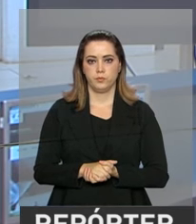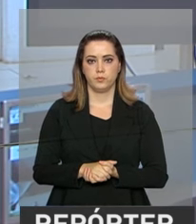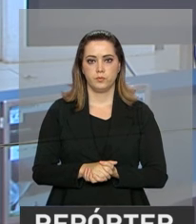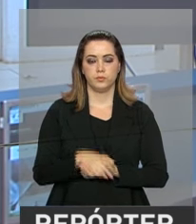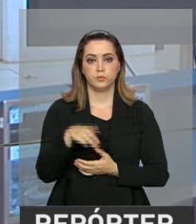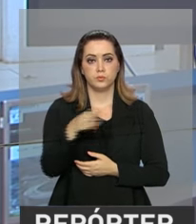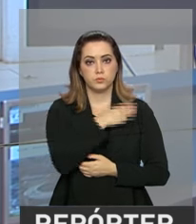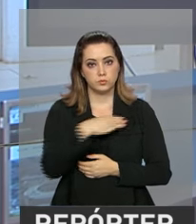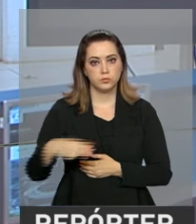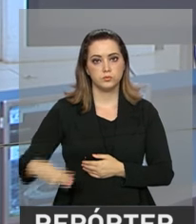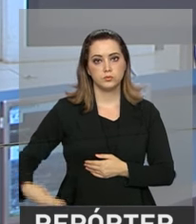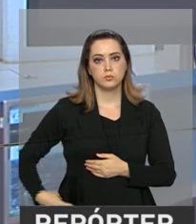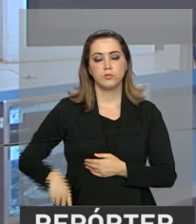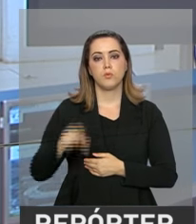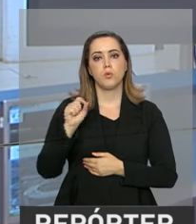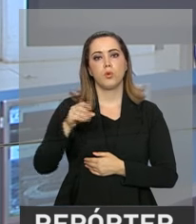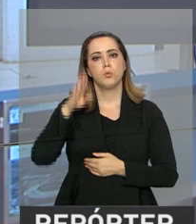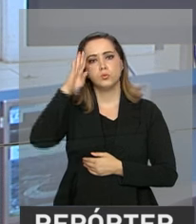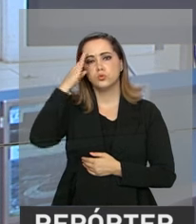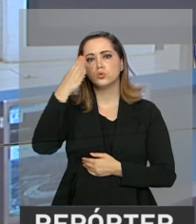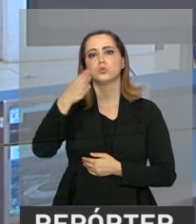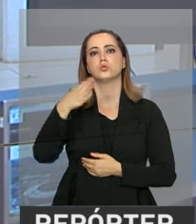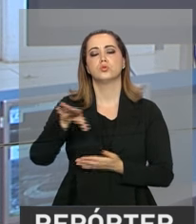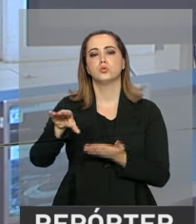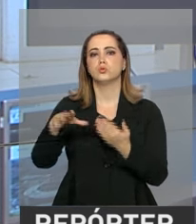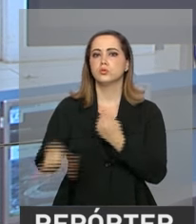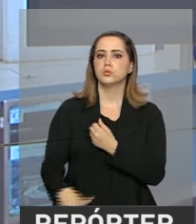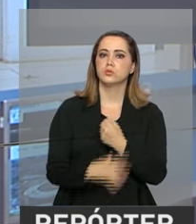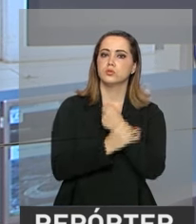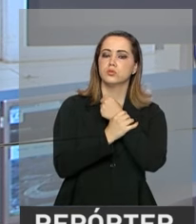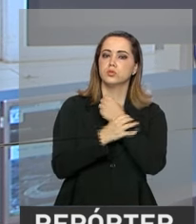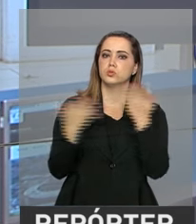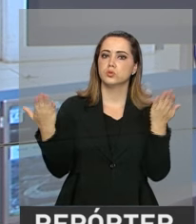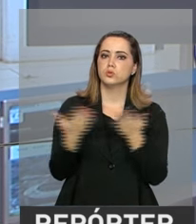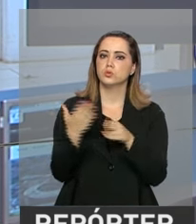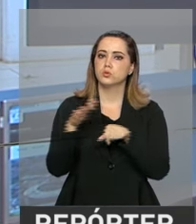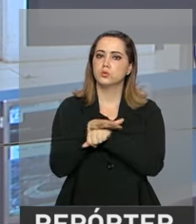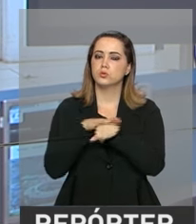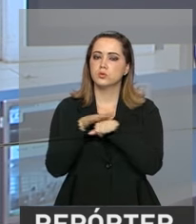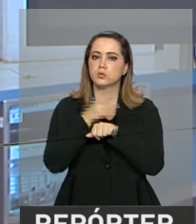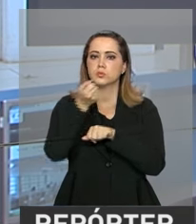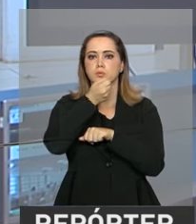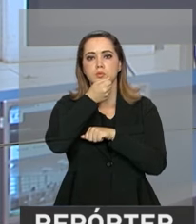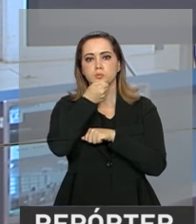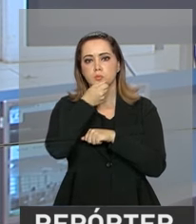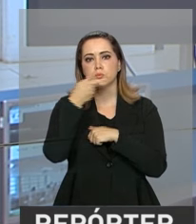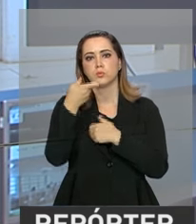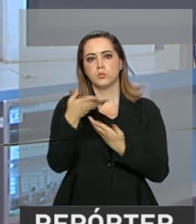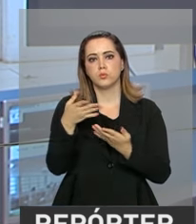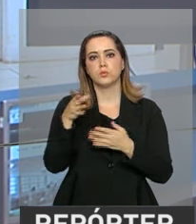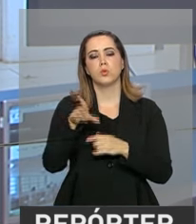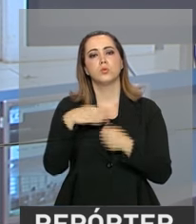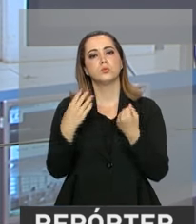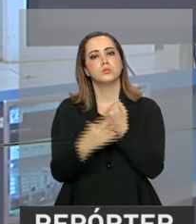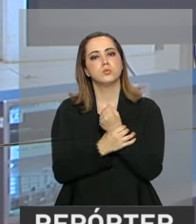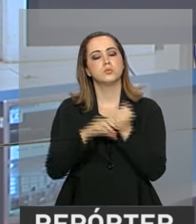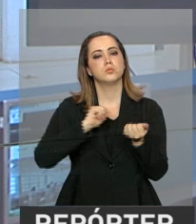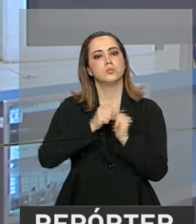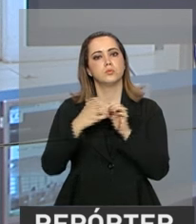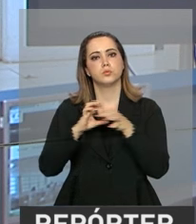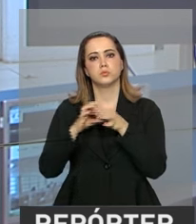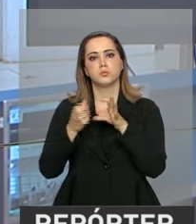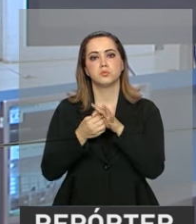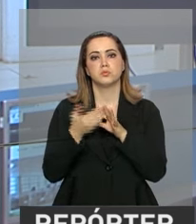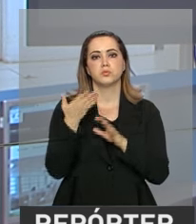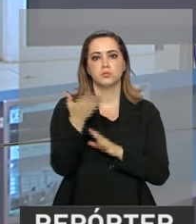O ministro chefe do gabinete de segurança institucional, Sérgio Eigen, conversou agora a pouco com os jornalistas sobre a segurança nas Olimpíadas.